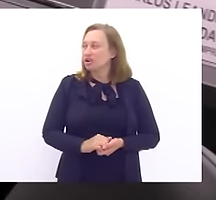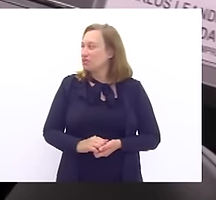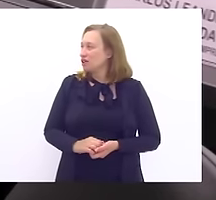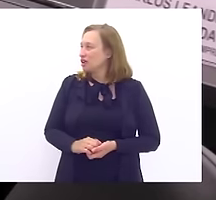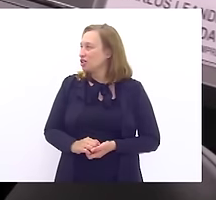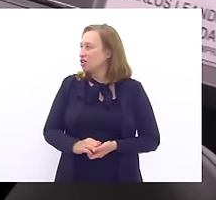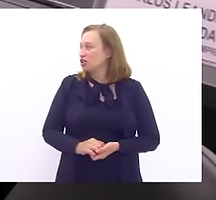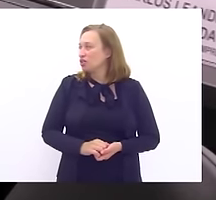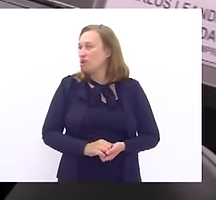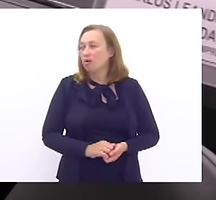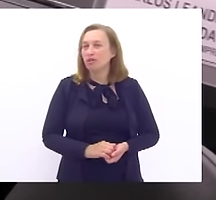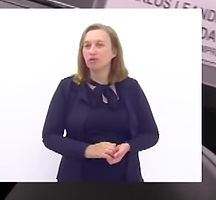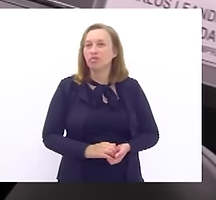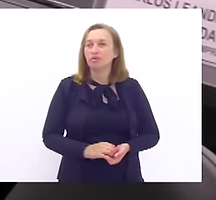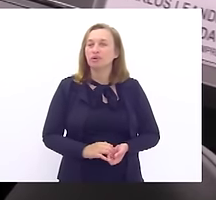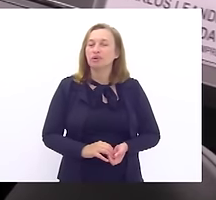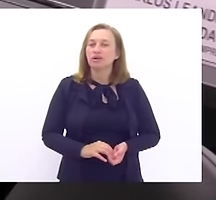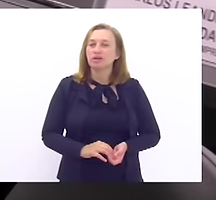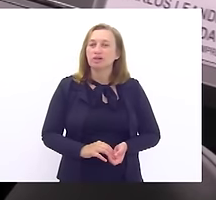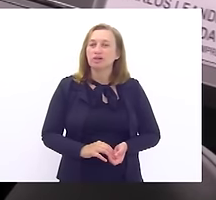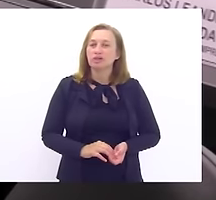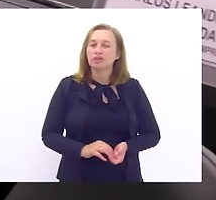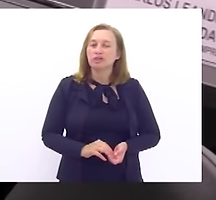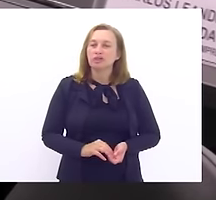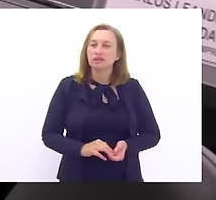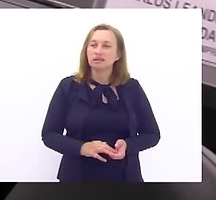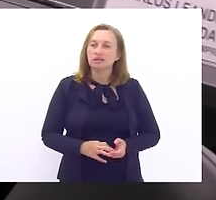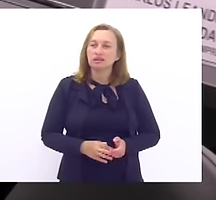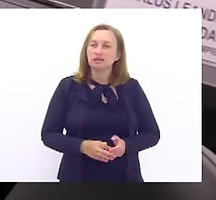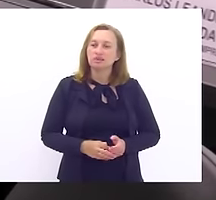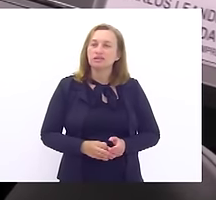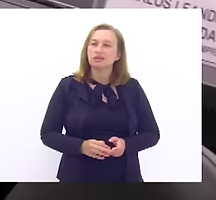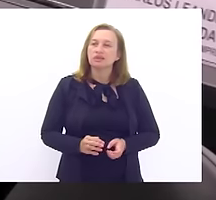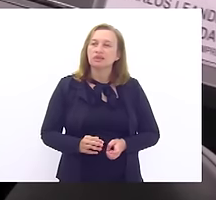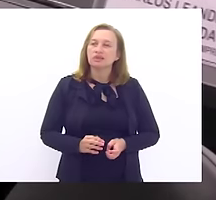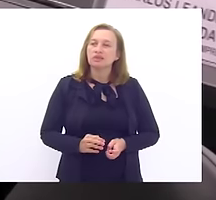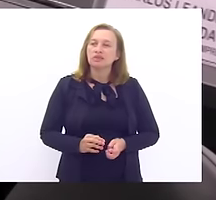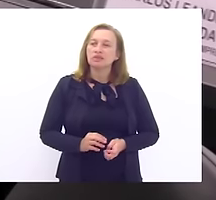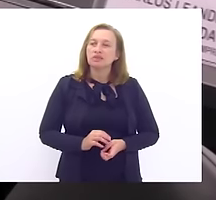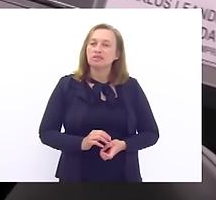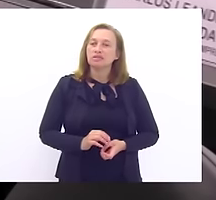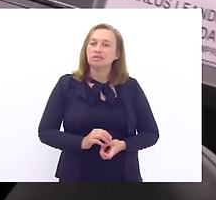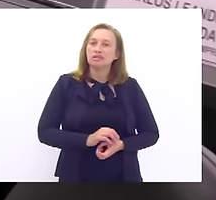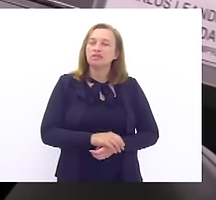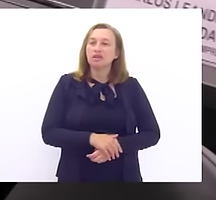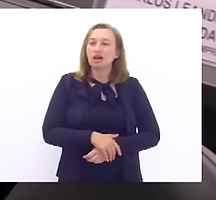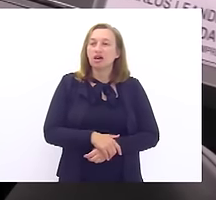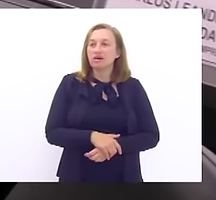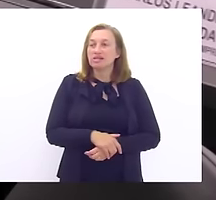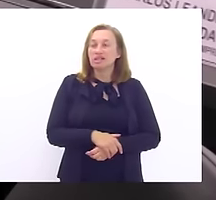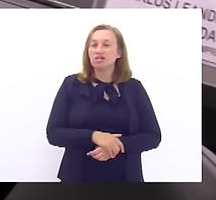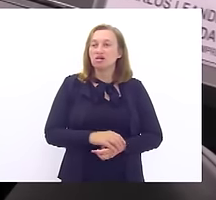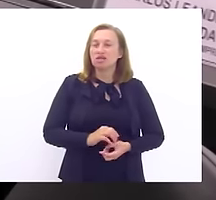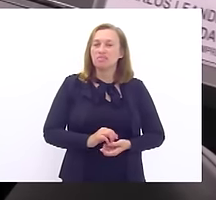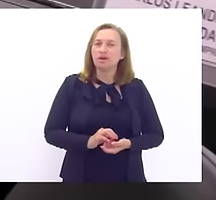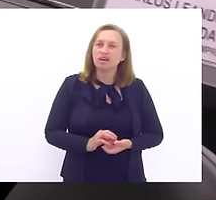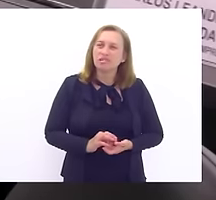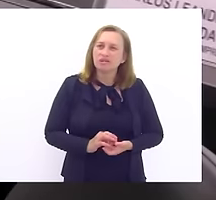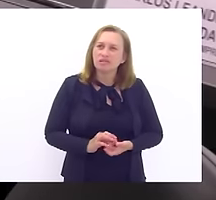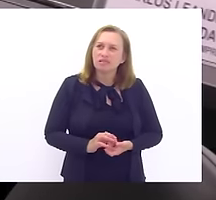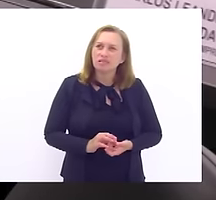os pátios conveniados não é só uma ação da polícia conveniado é de acordo com